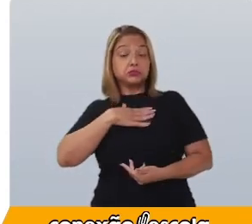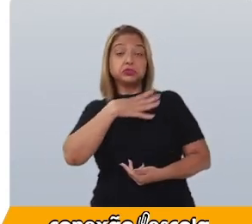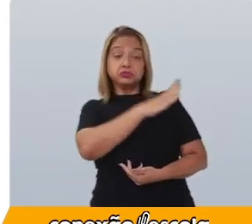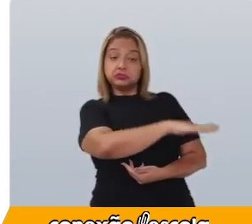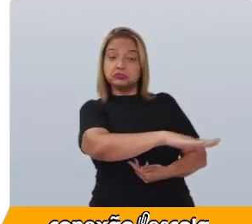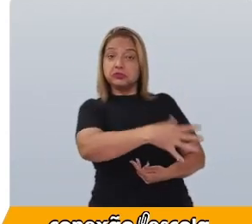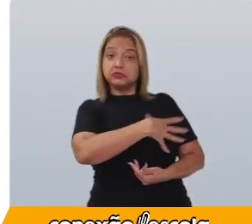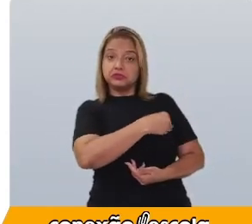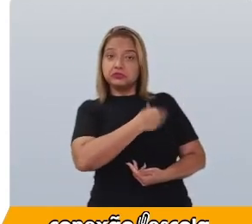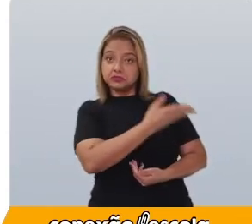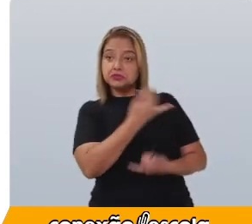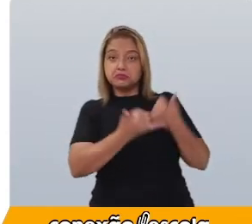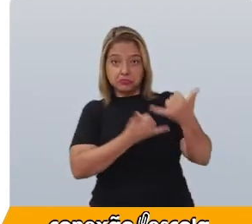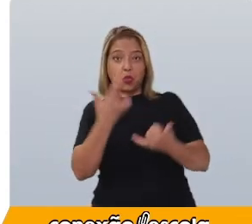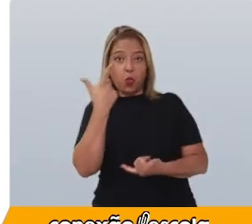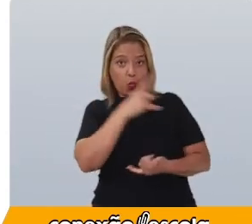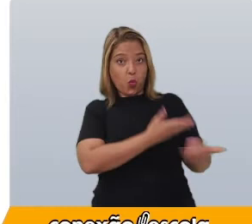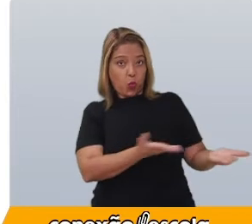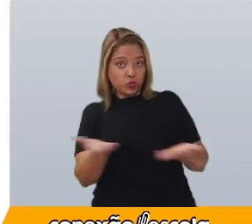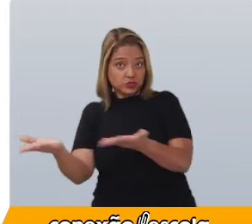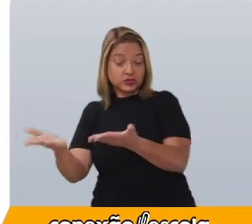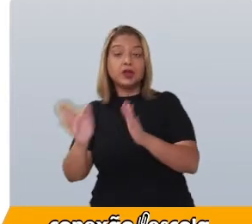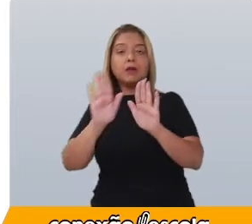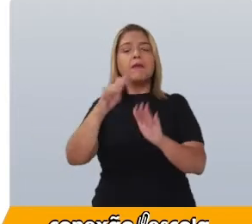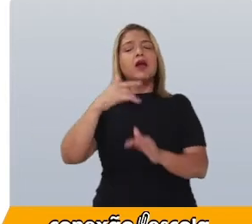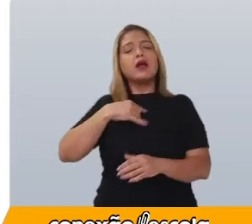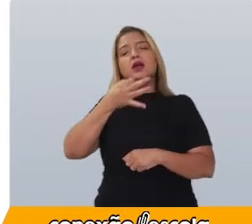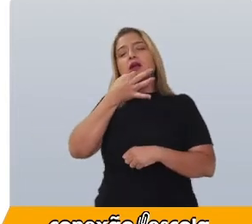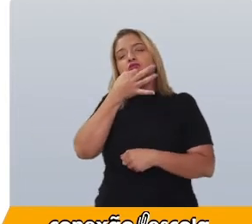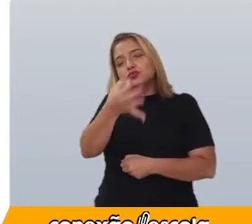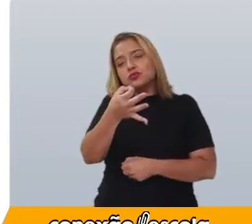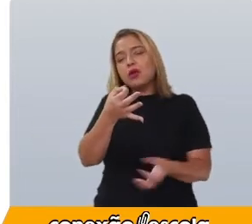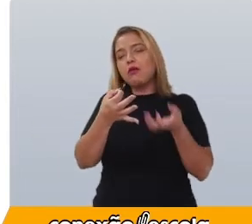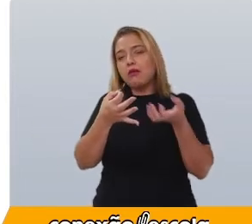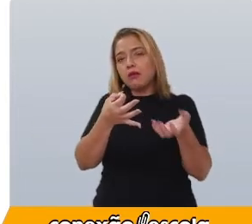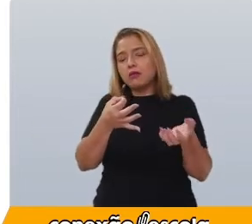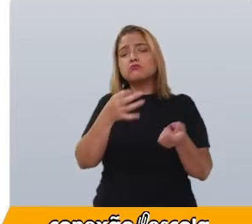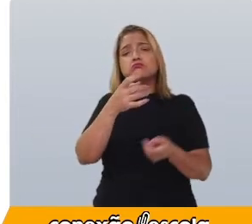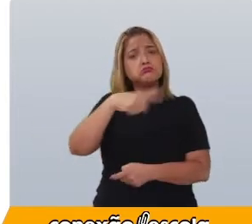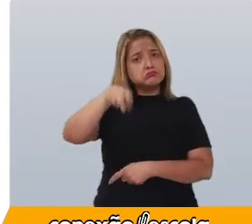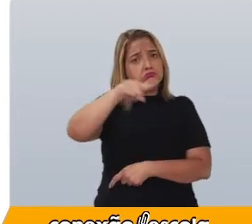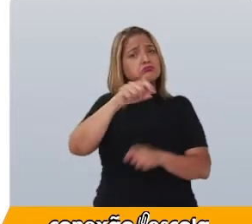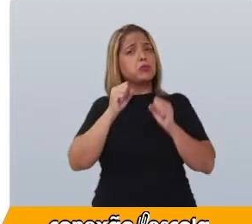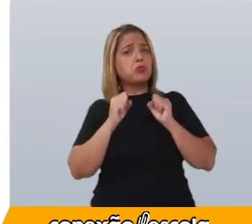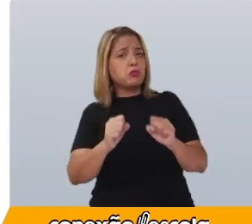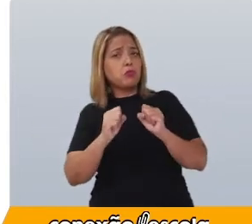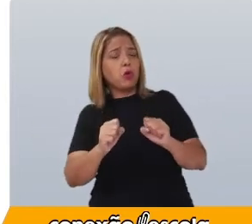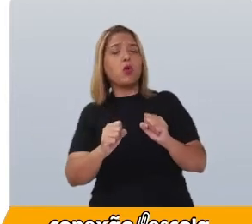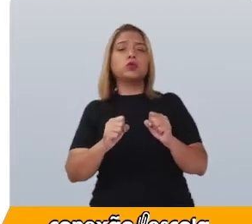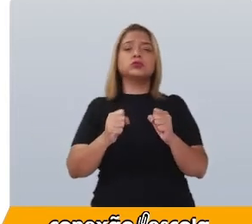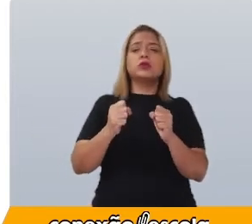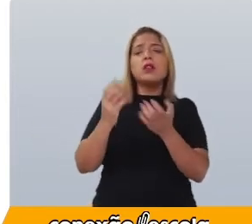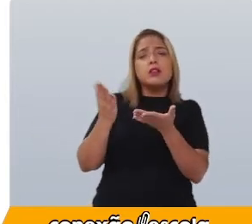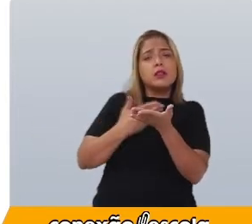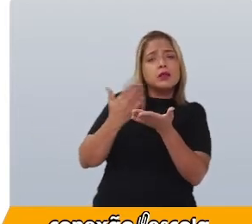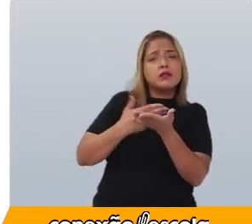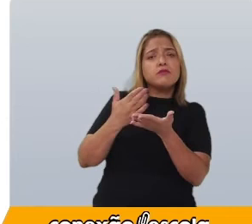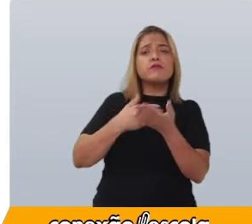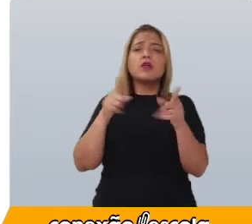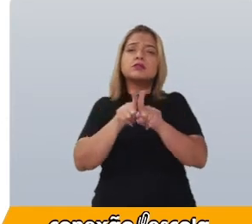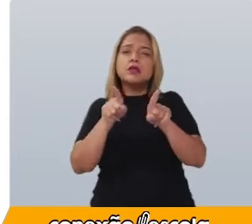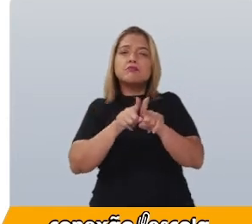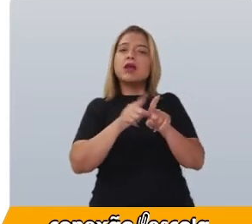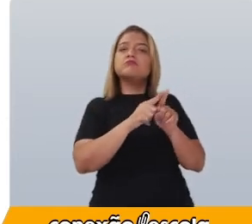brincarem. Gostaria de dar uma sugestão. Vocês poderiam colocar alguns livros para